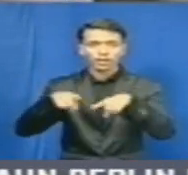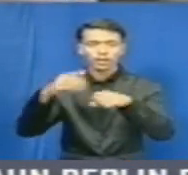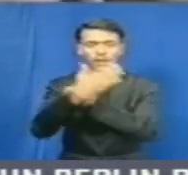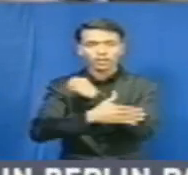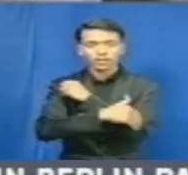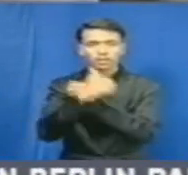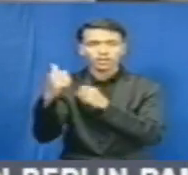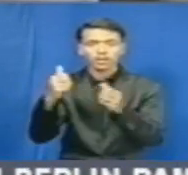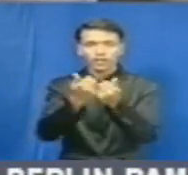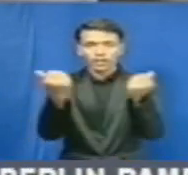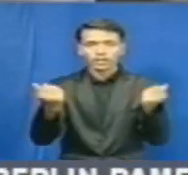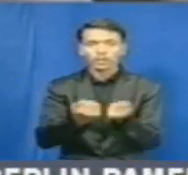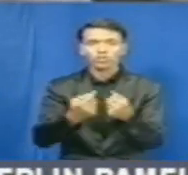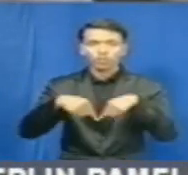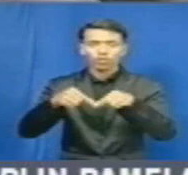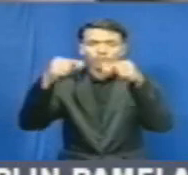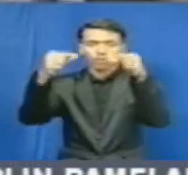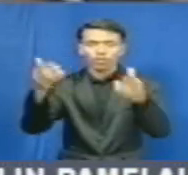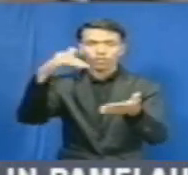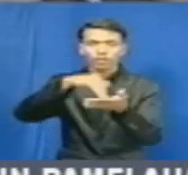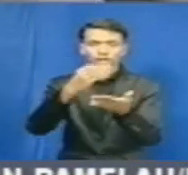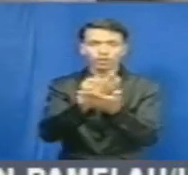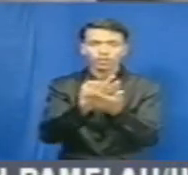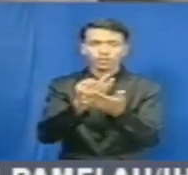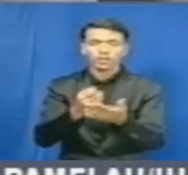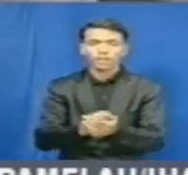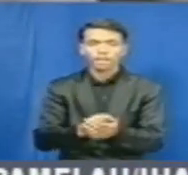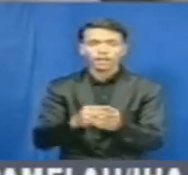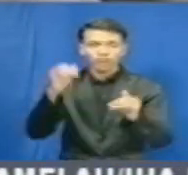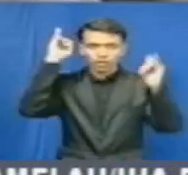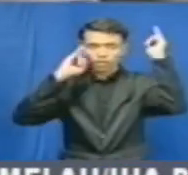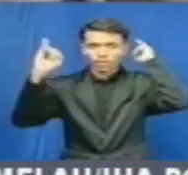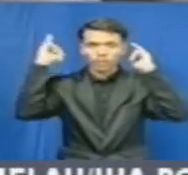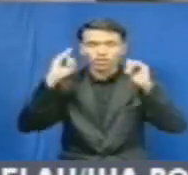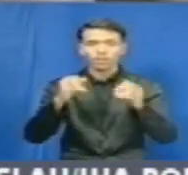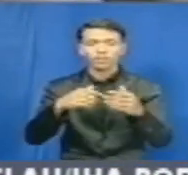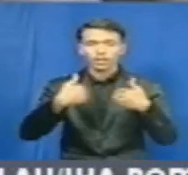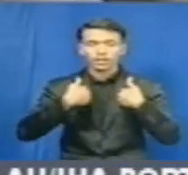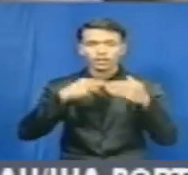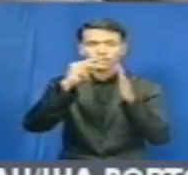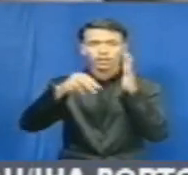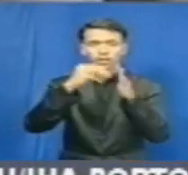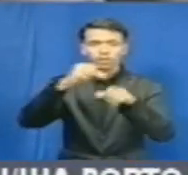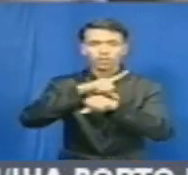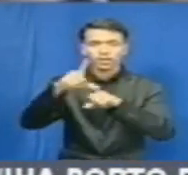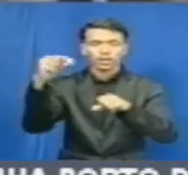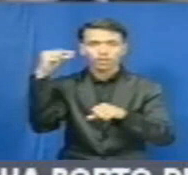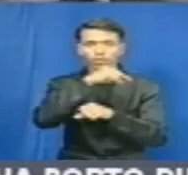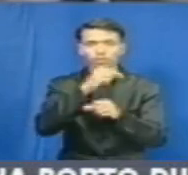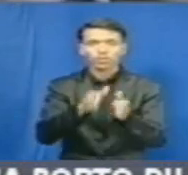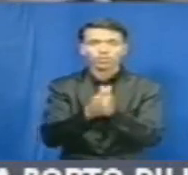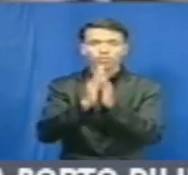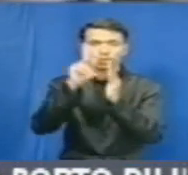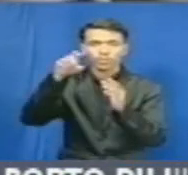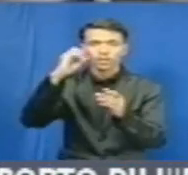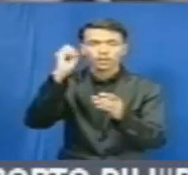sempre fofila osan cliente nien. Tambane, informação nebe espalha iha media social ne, falso. No husu ba pesik atu